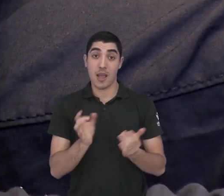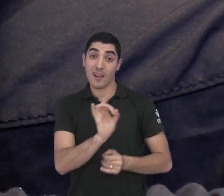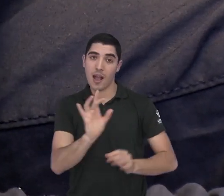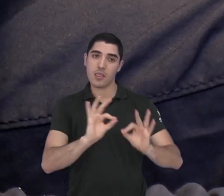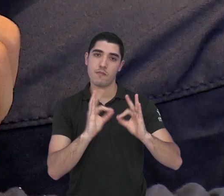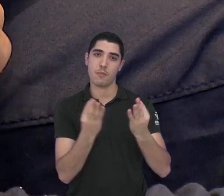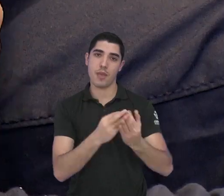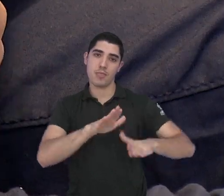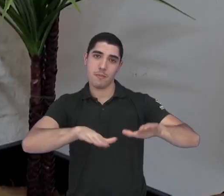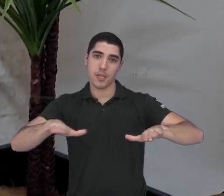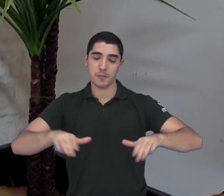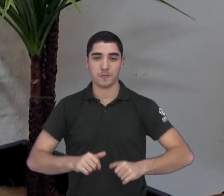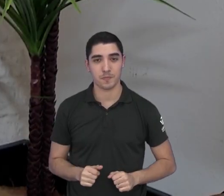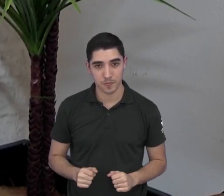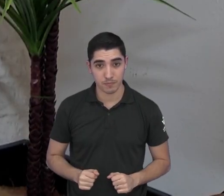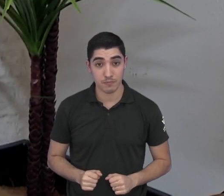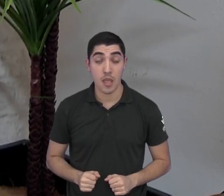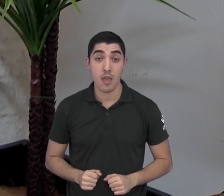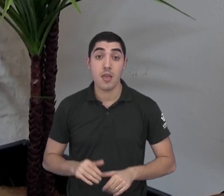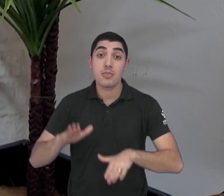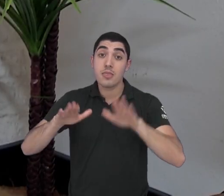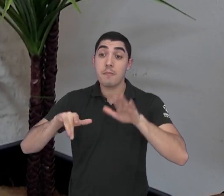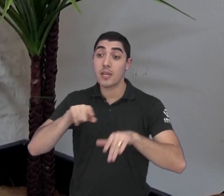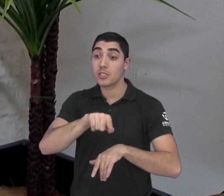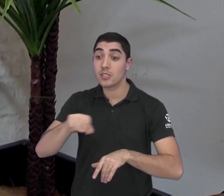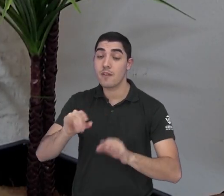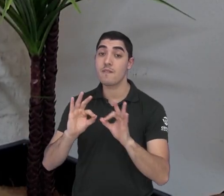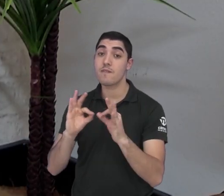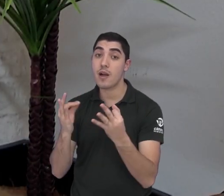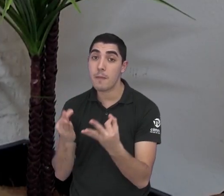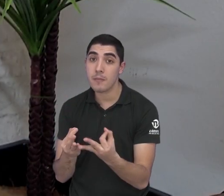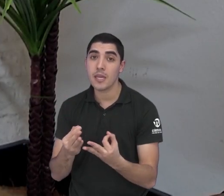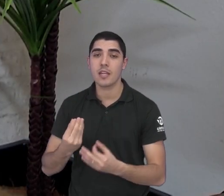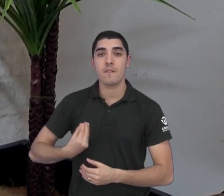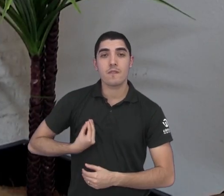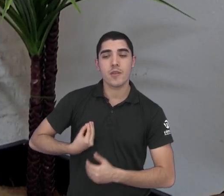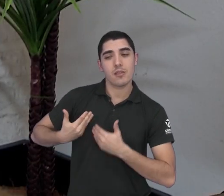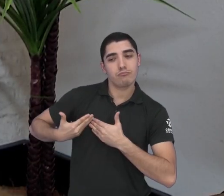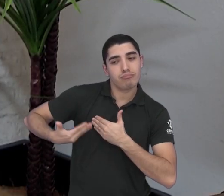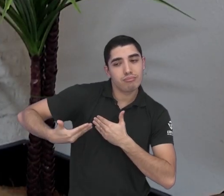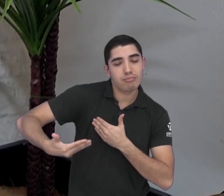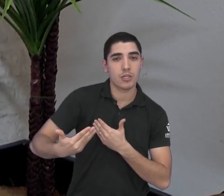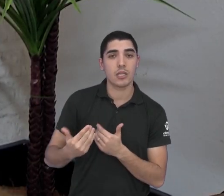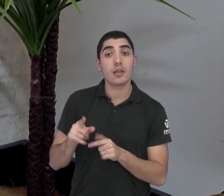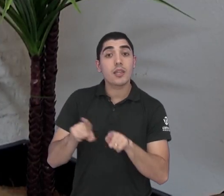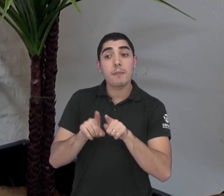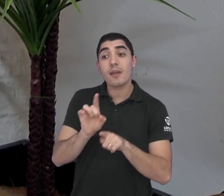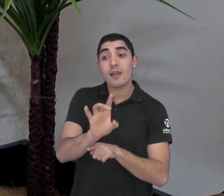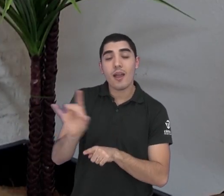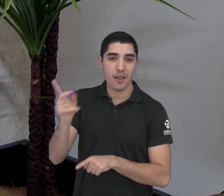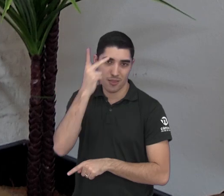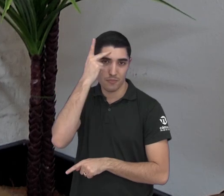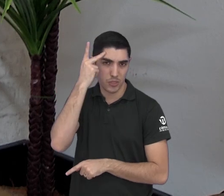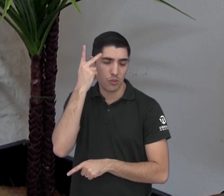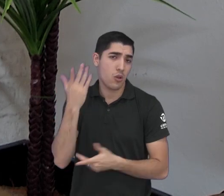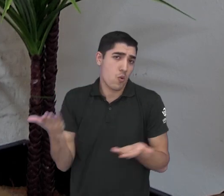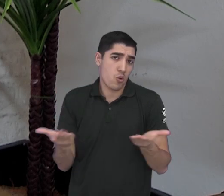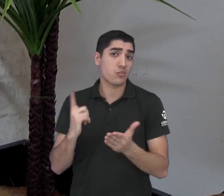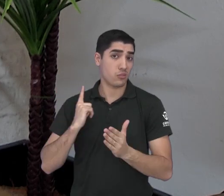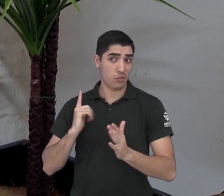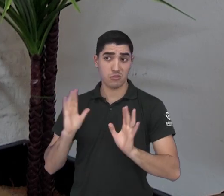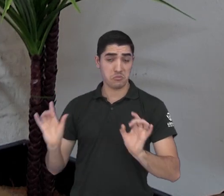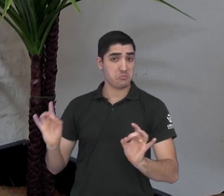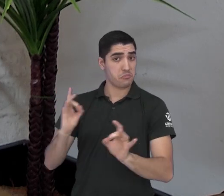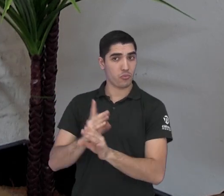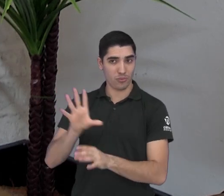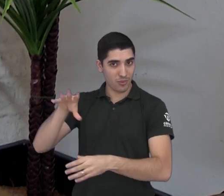realidade de cada família. Varia bastante da rotina dessa família, dessa casa, dessa criança, da realidade de cada um. Então, hoje